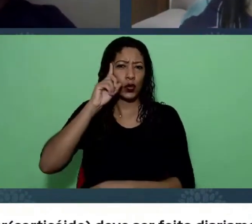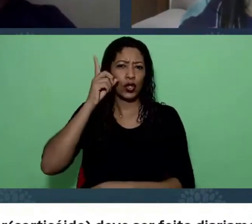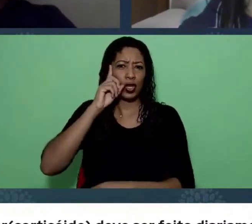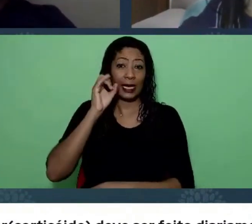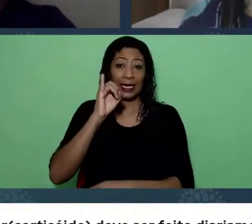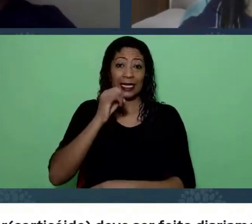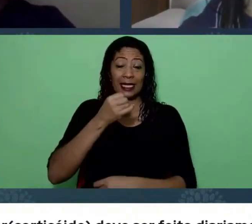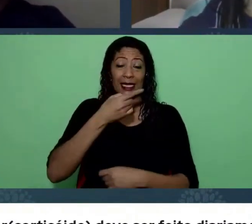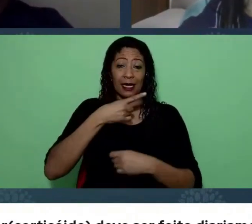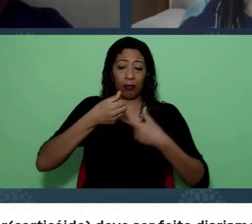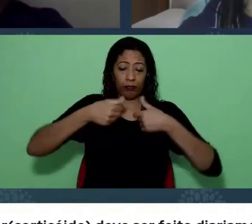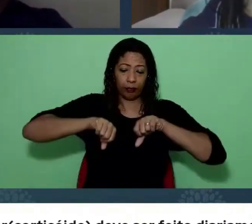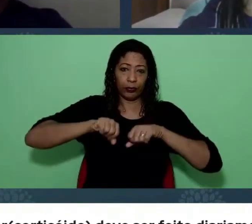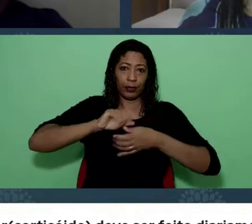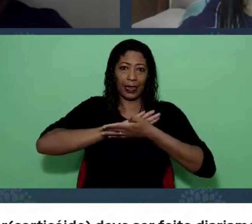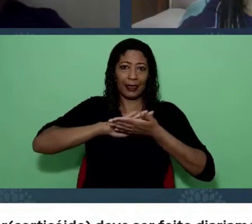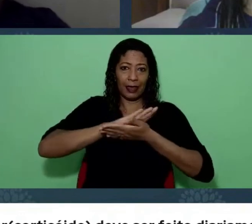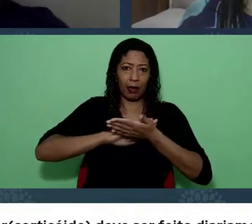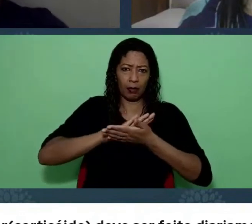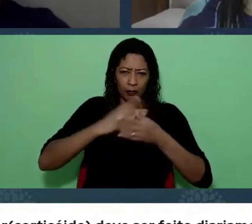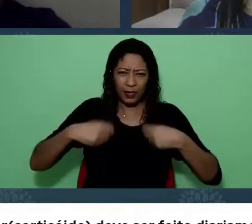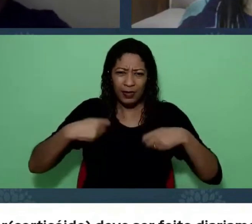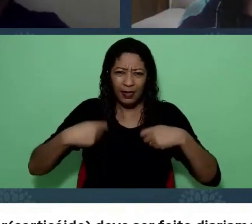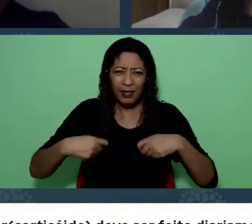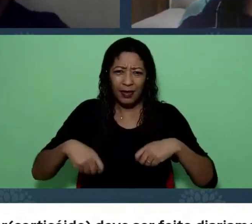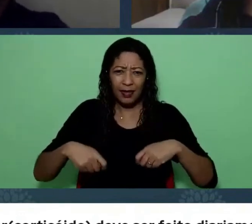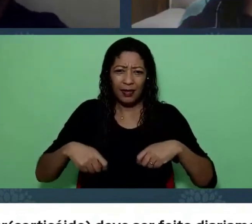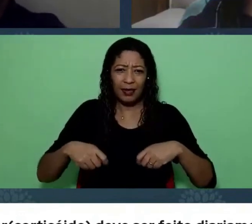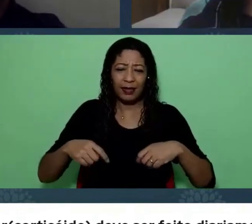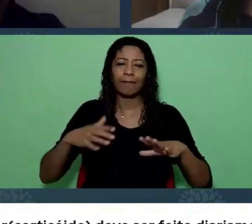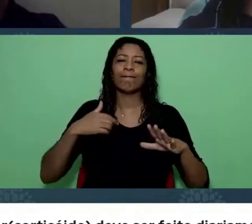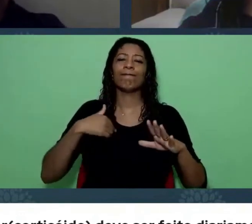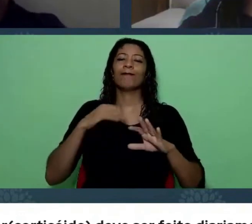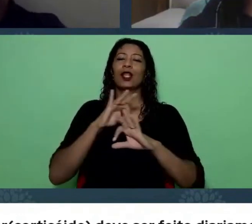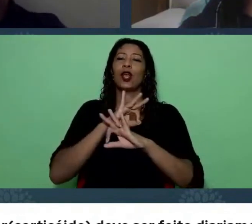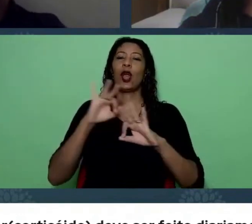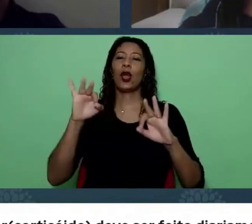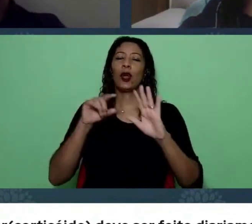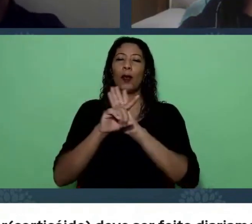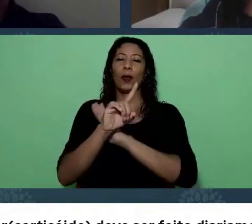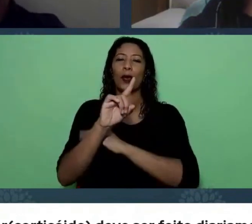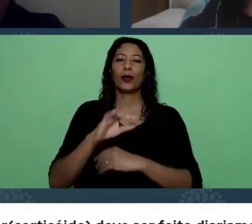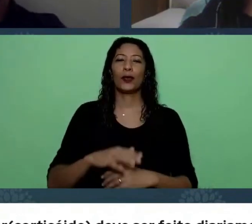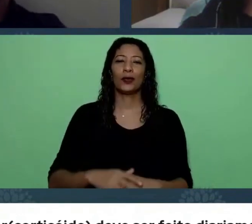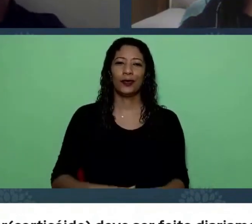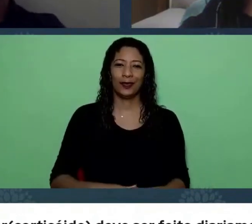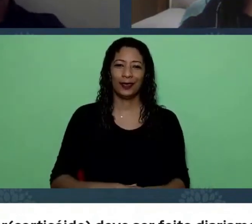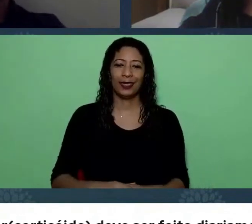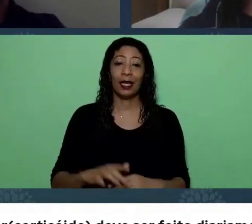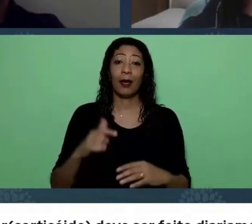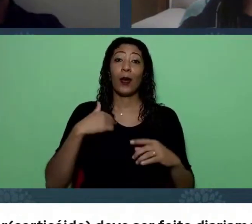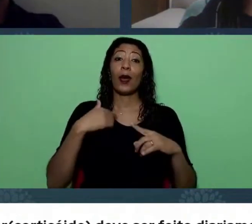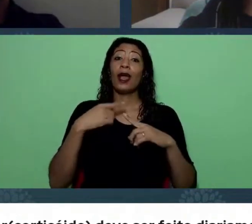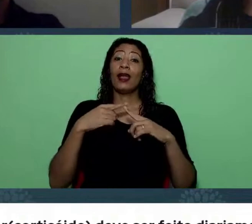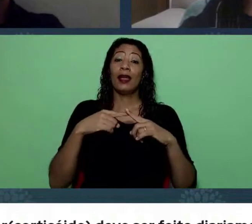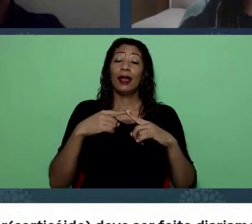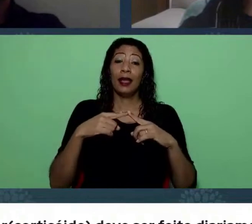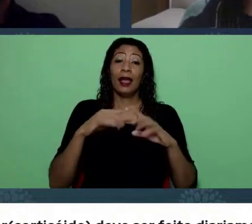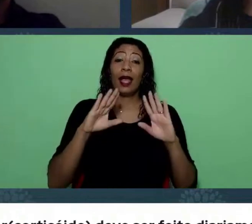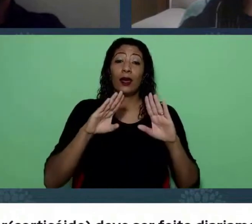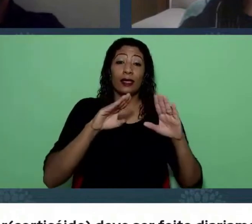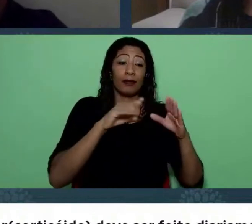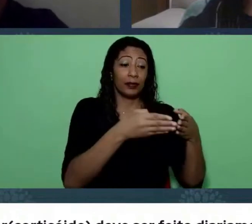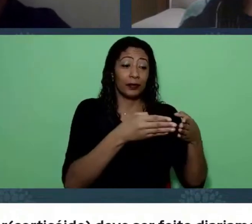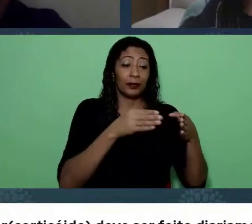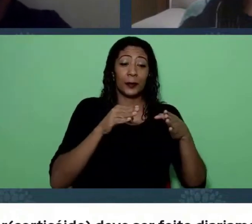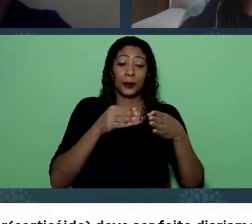Vanusa, excelente pergunta. E aqui eu não quero complicar muito aí a cabeça de vocês, porque começam a ser coisas muito específicas dos tipos